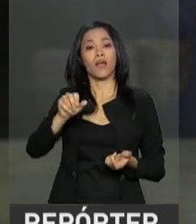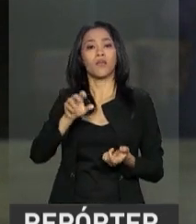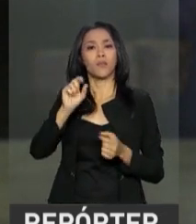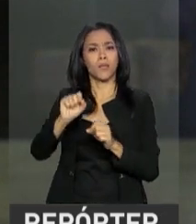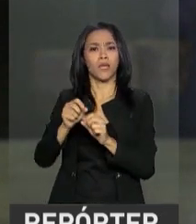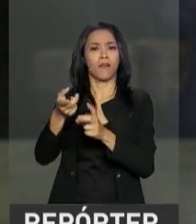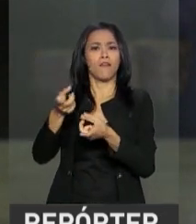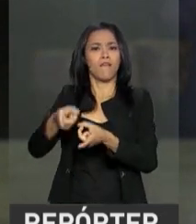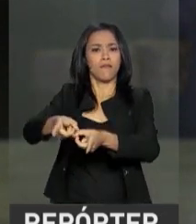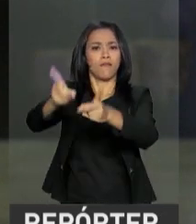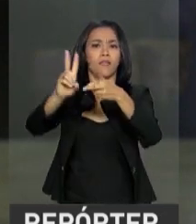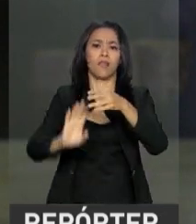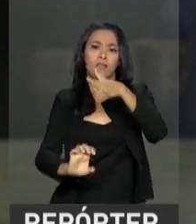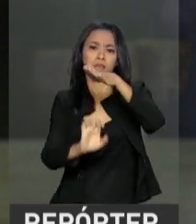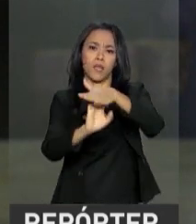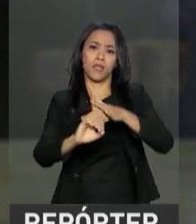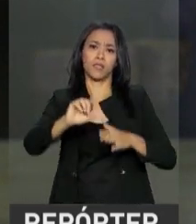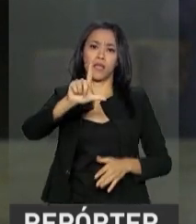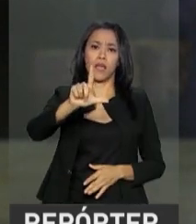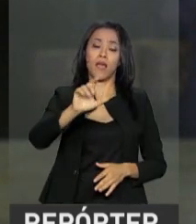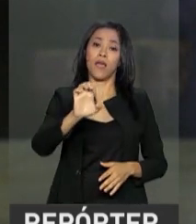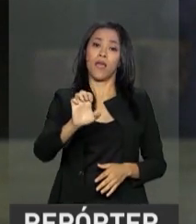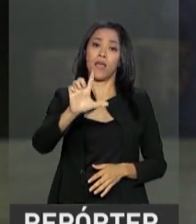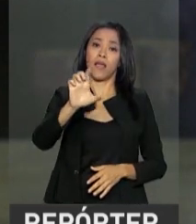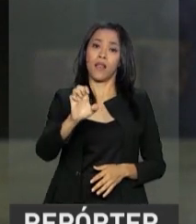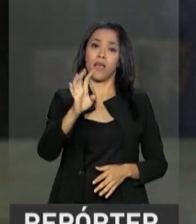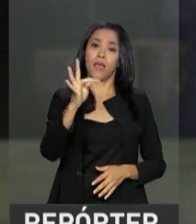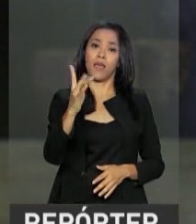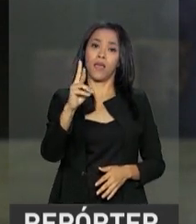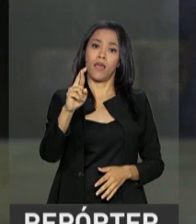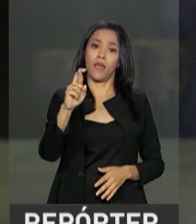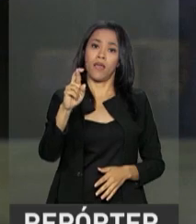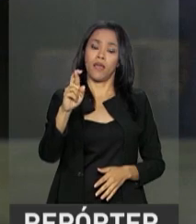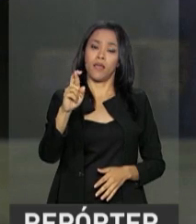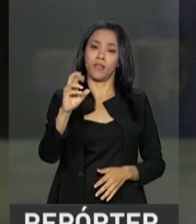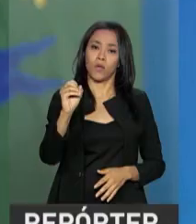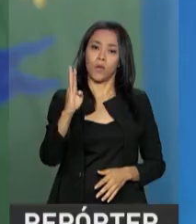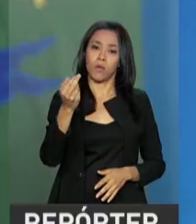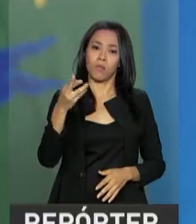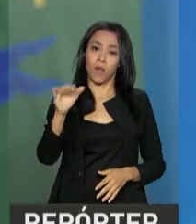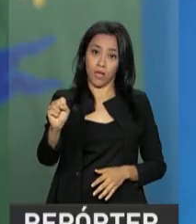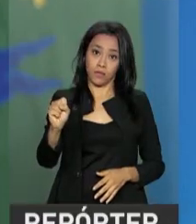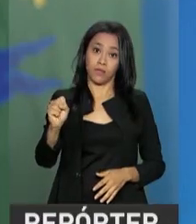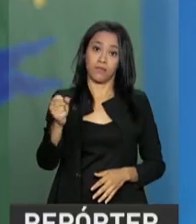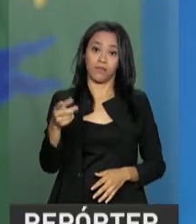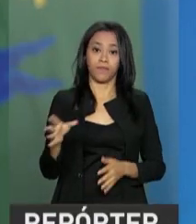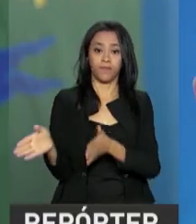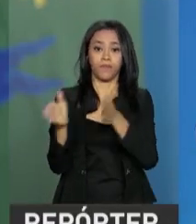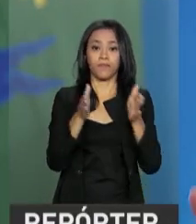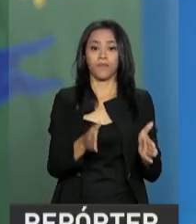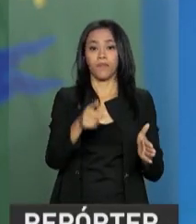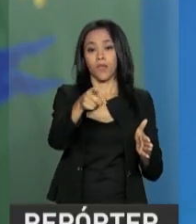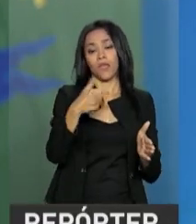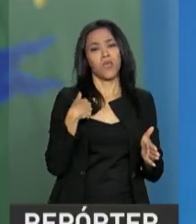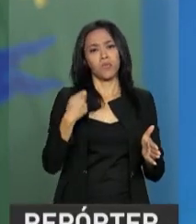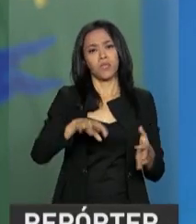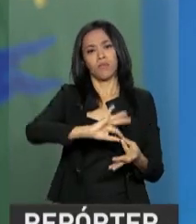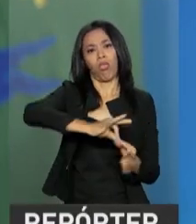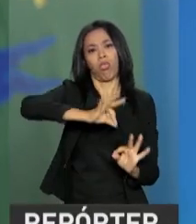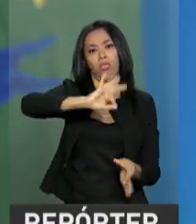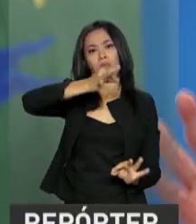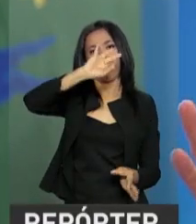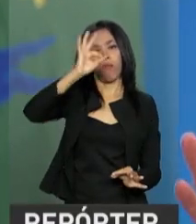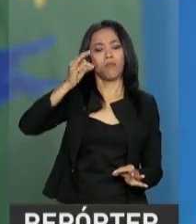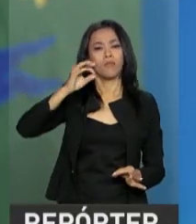privatização da eletrobrás agora à frente do ministério de minas e energia eu não preciso escrever me quanto à